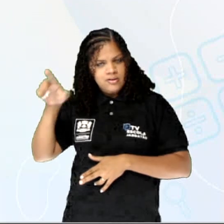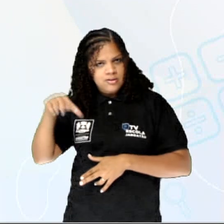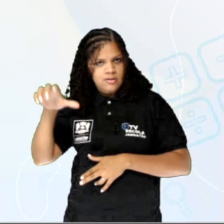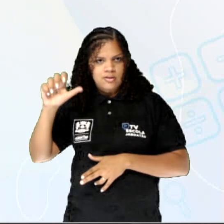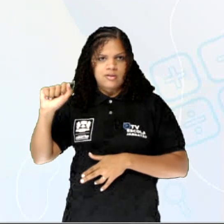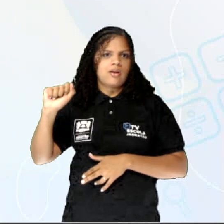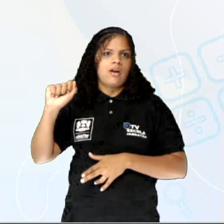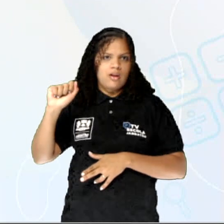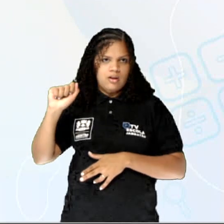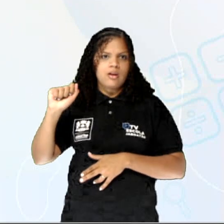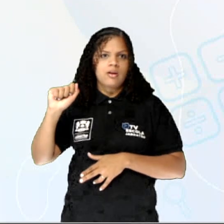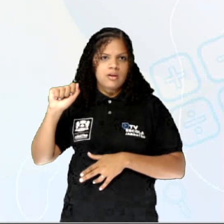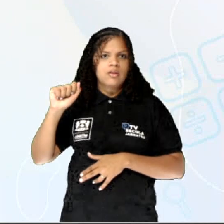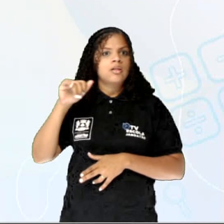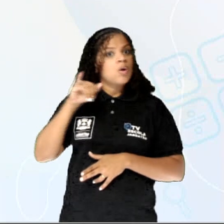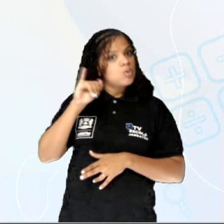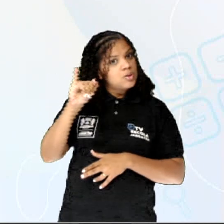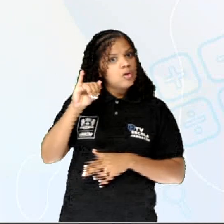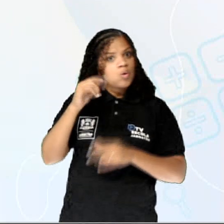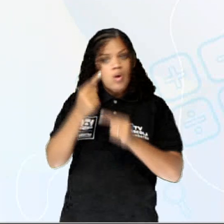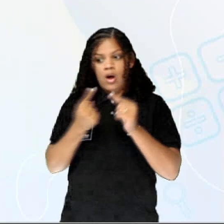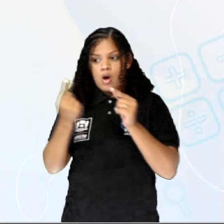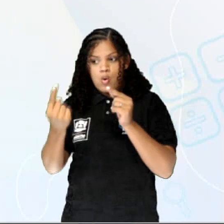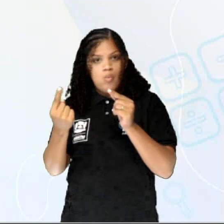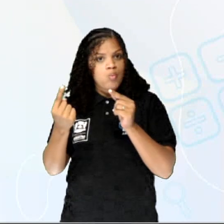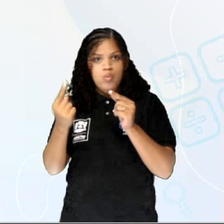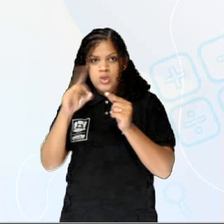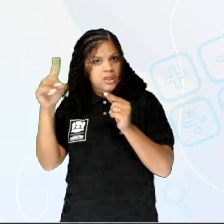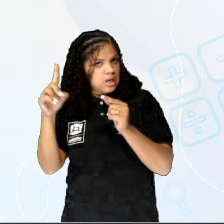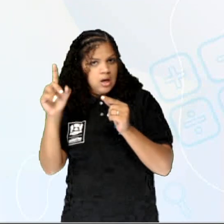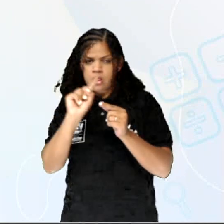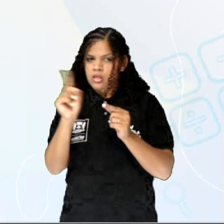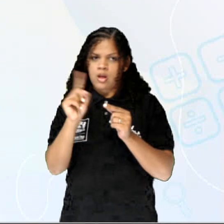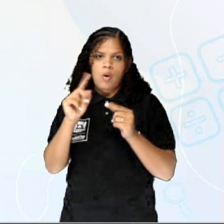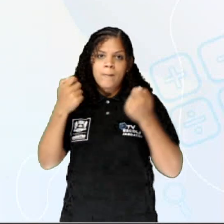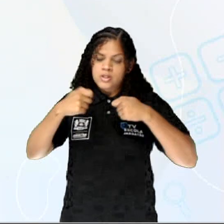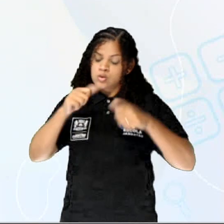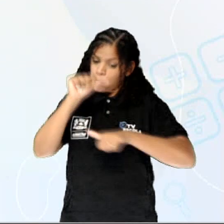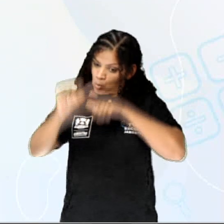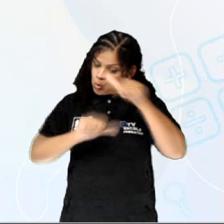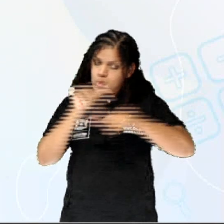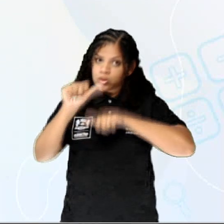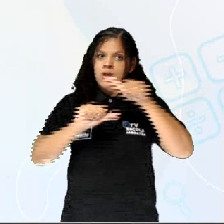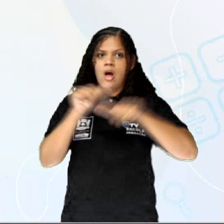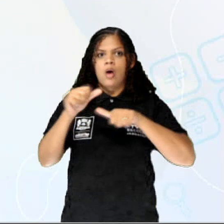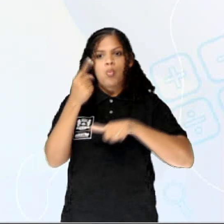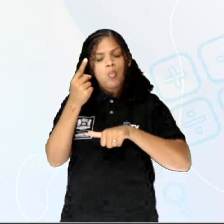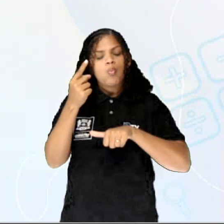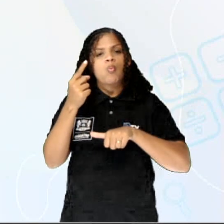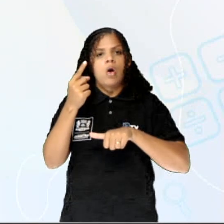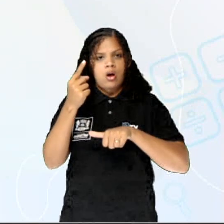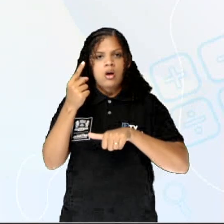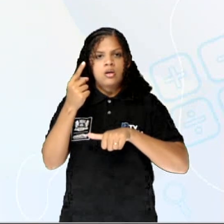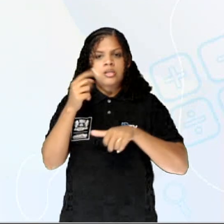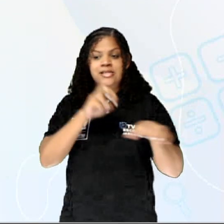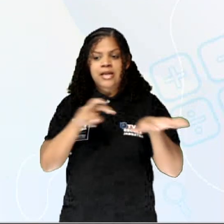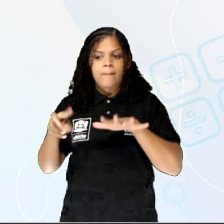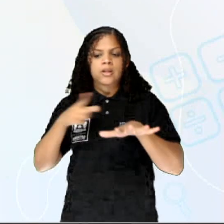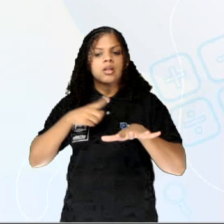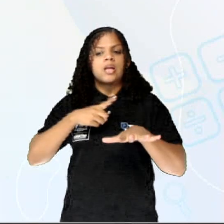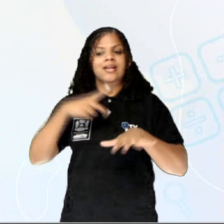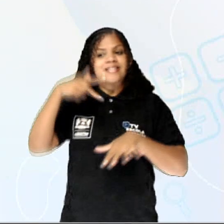Então o que é que ele diz no enunciado? Que a pousada ela cobra R$ 600 para 4 pessoas durante 5 dias.